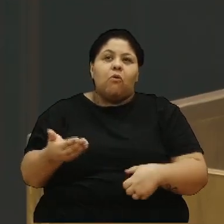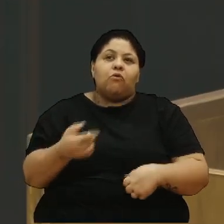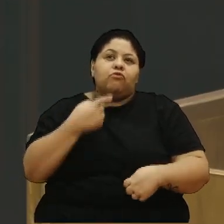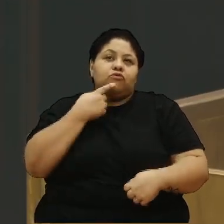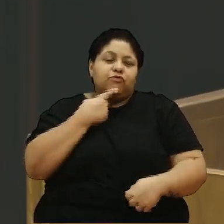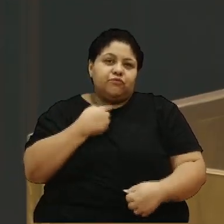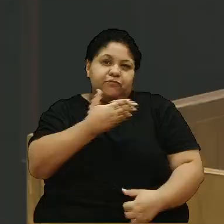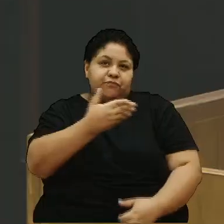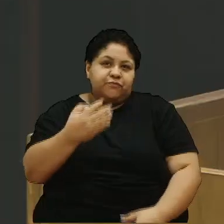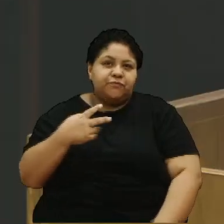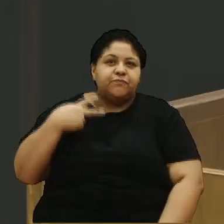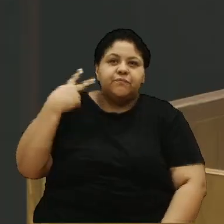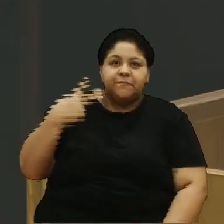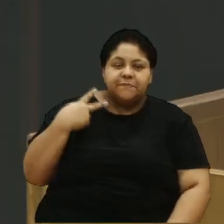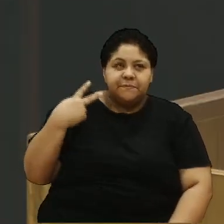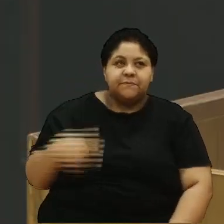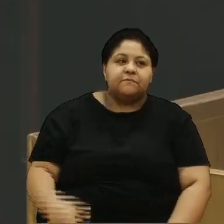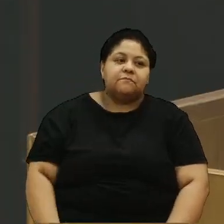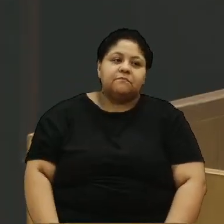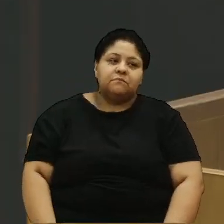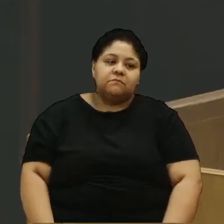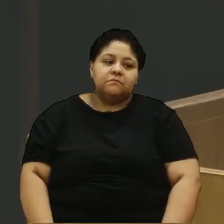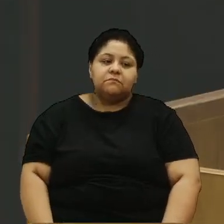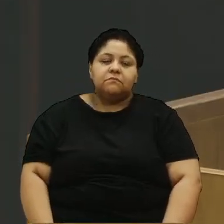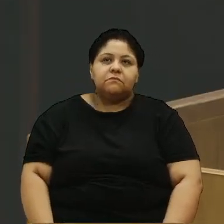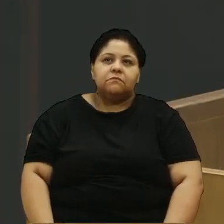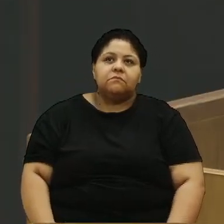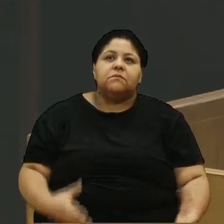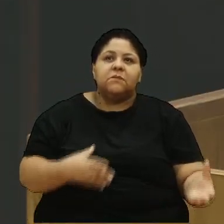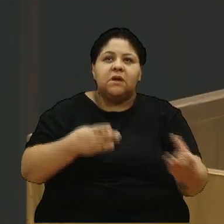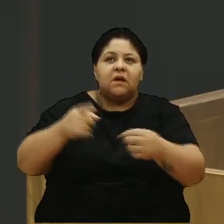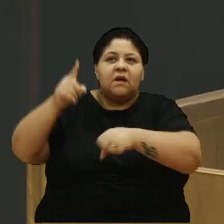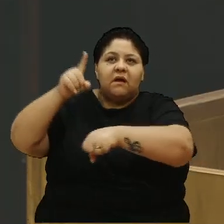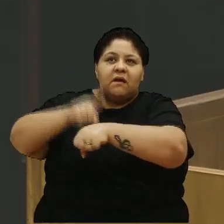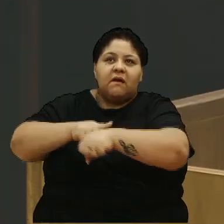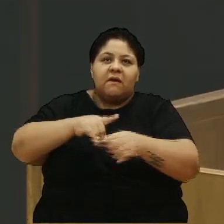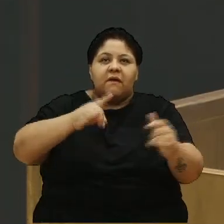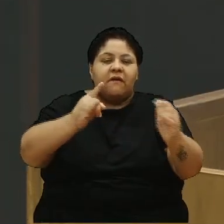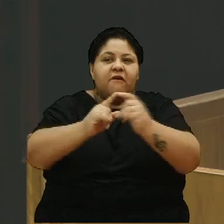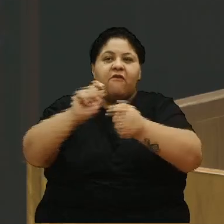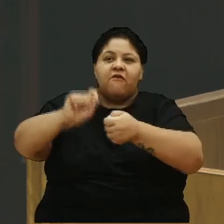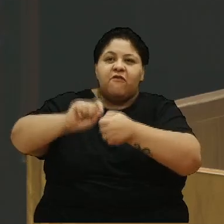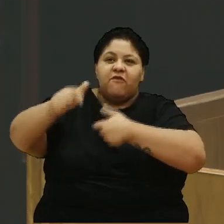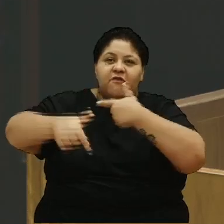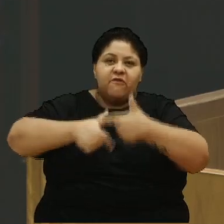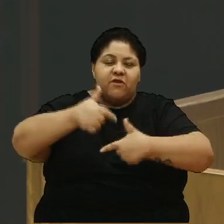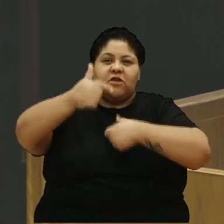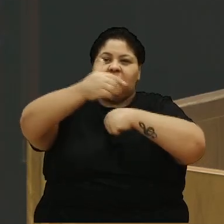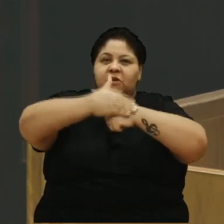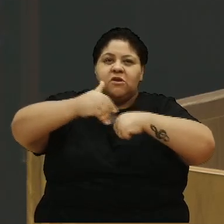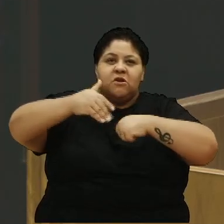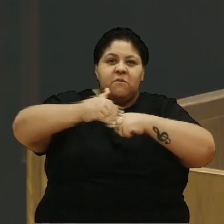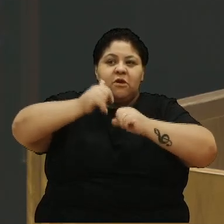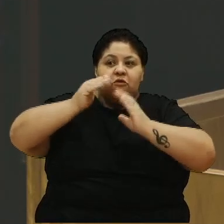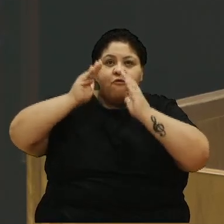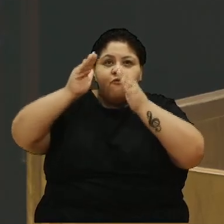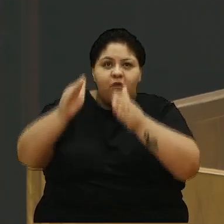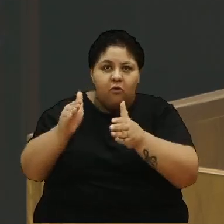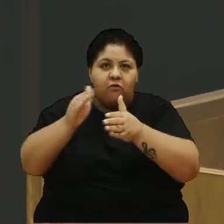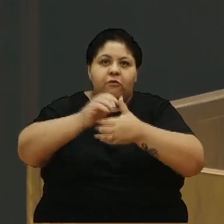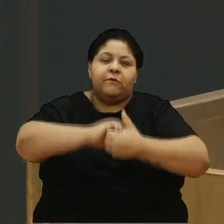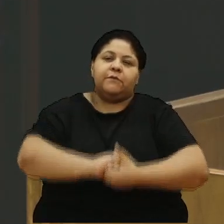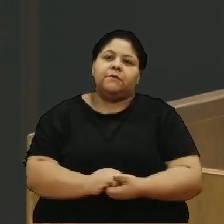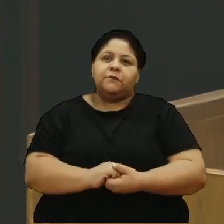consignado aqui aos vereadores que há muitos anos a Educaritá faz esse trabalho, com muito carinho e empenho.